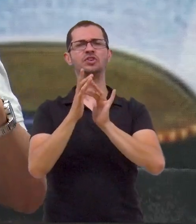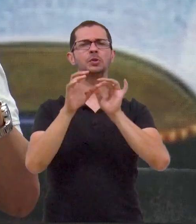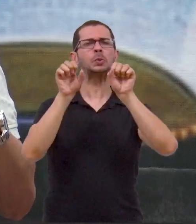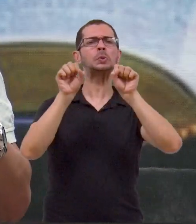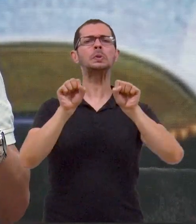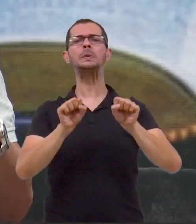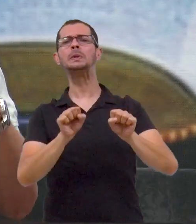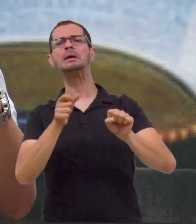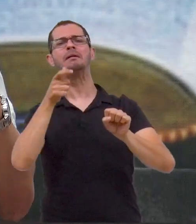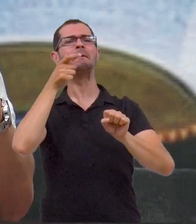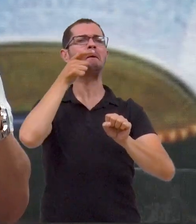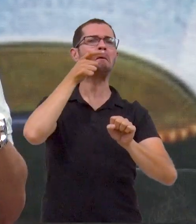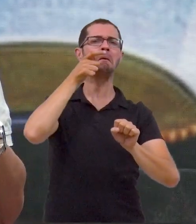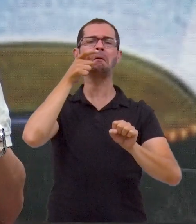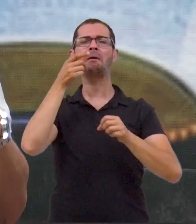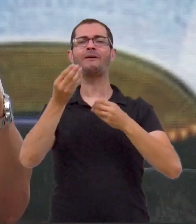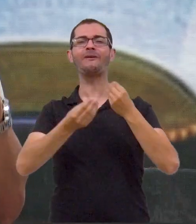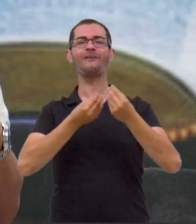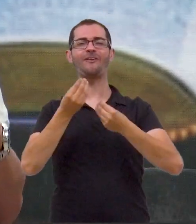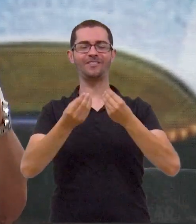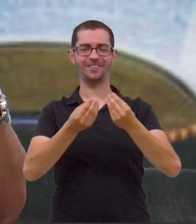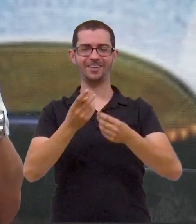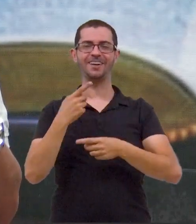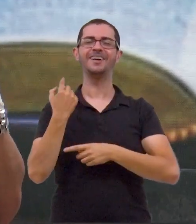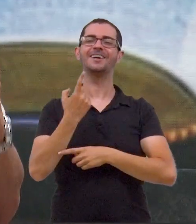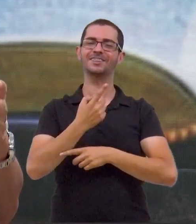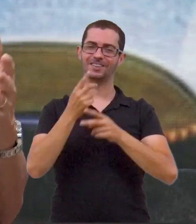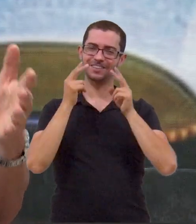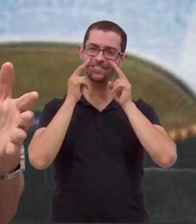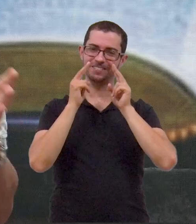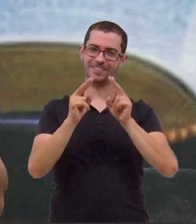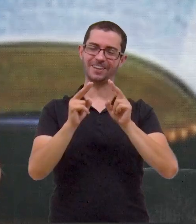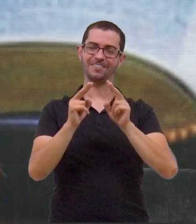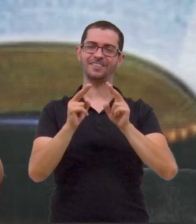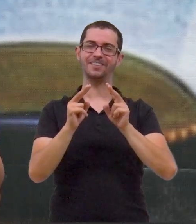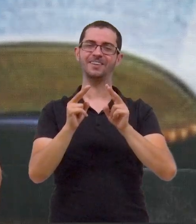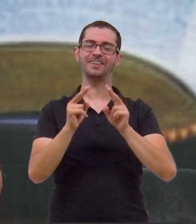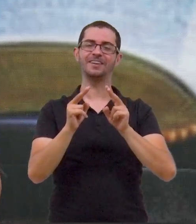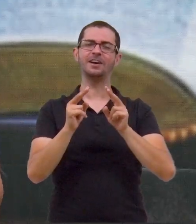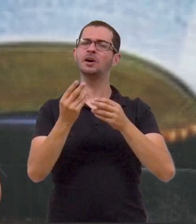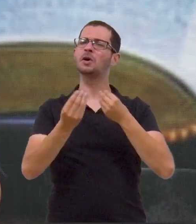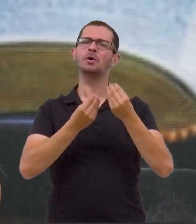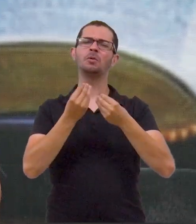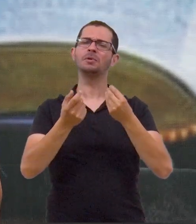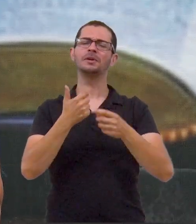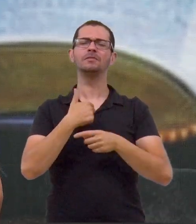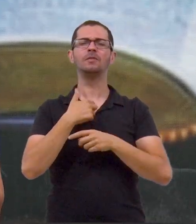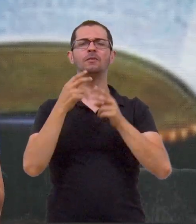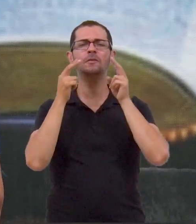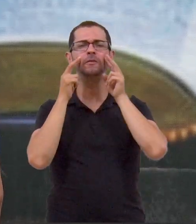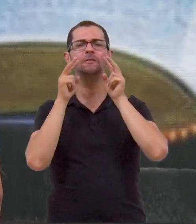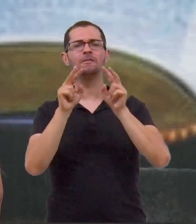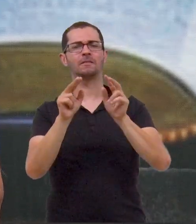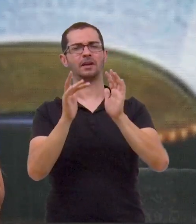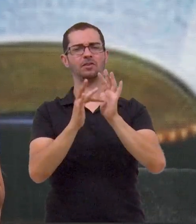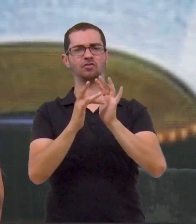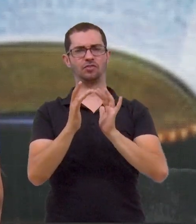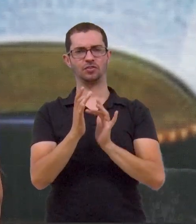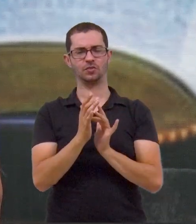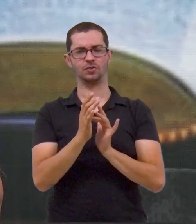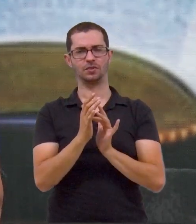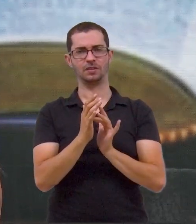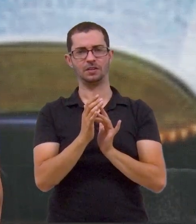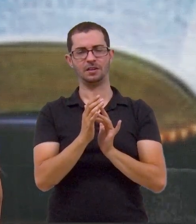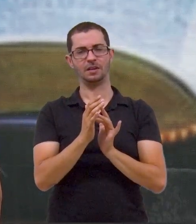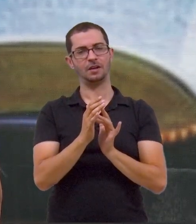Vemos, porém, vemos todavia aquele que por um pouco tendo sido... Como é que eu vou ver Jesus? Eu vou ver Jesus